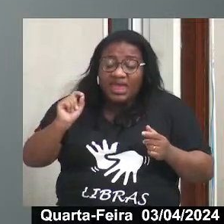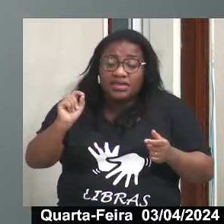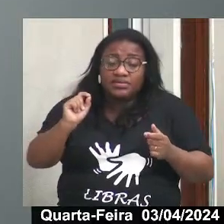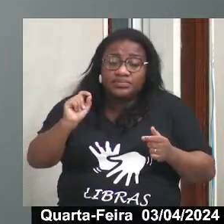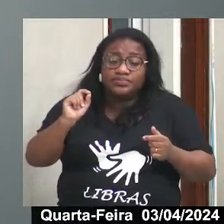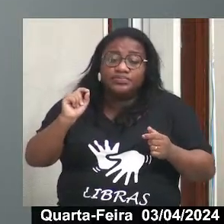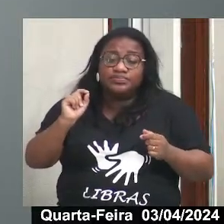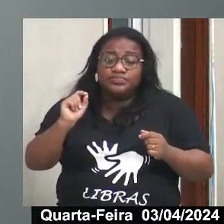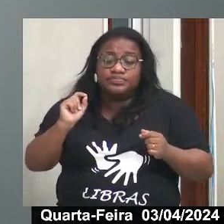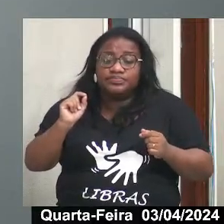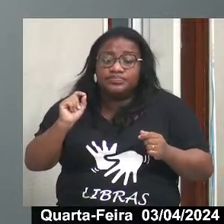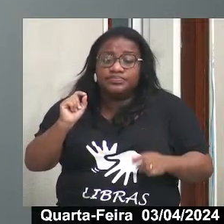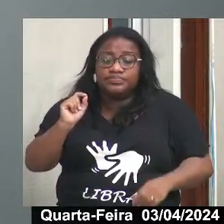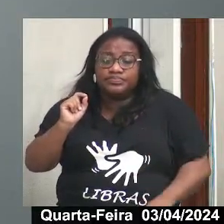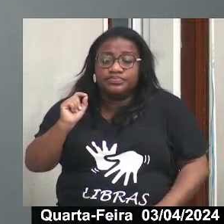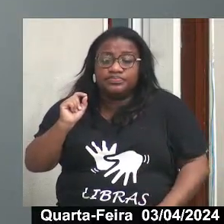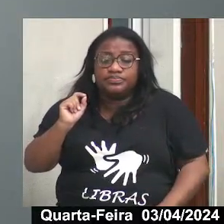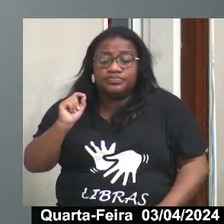Quem?